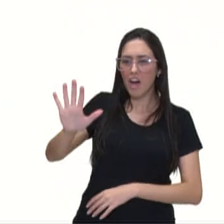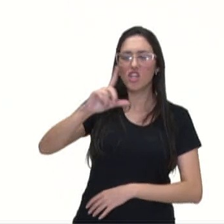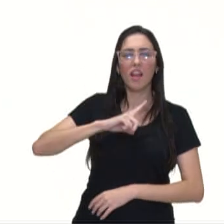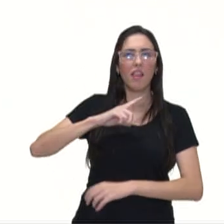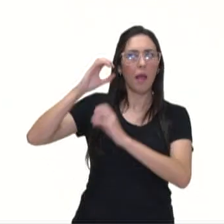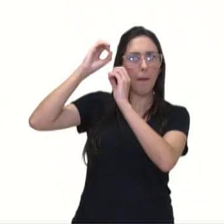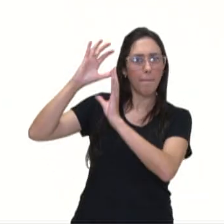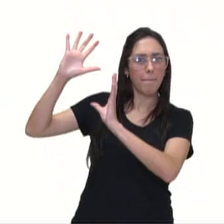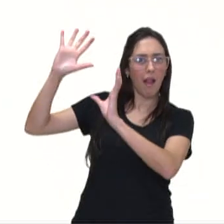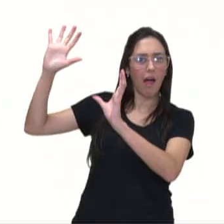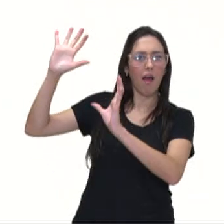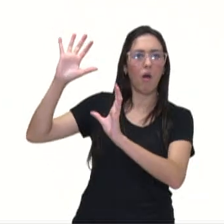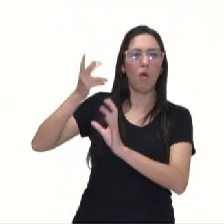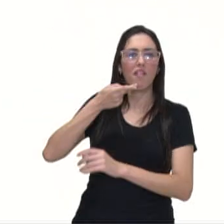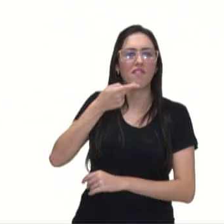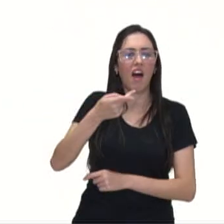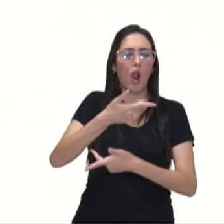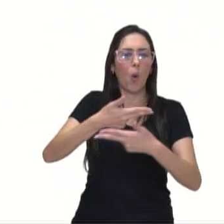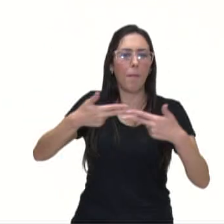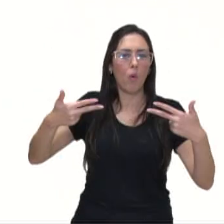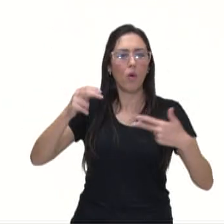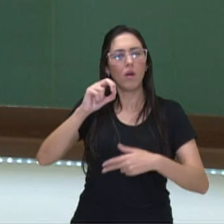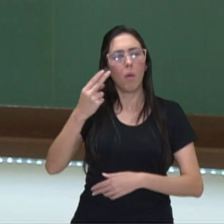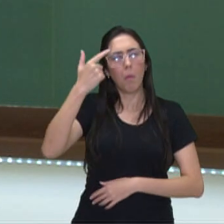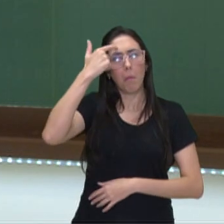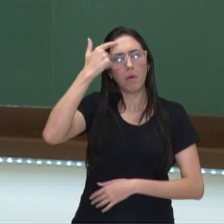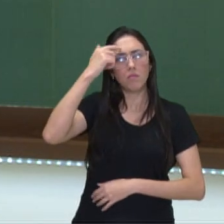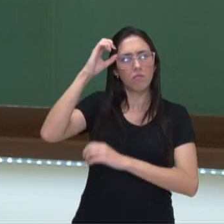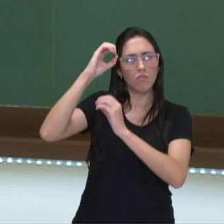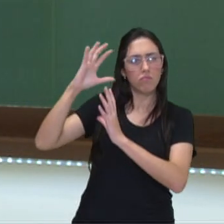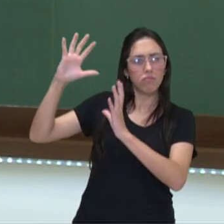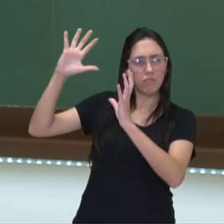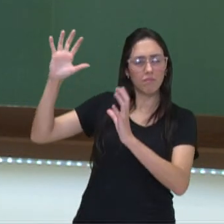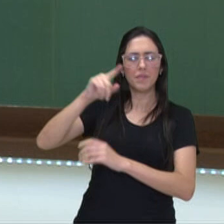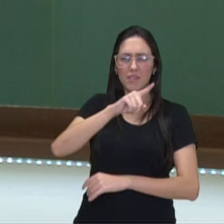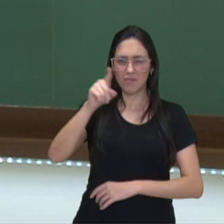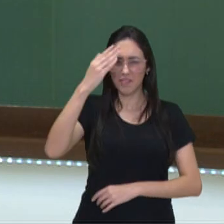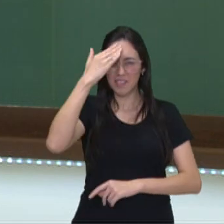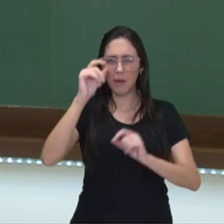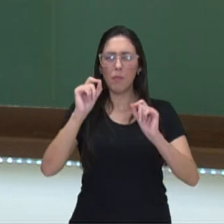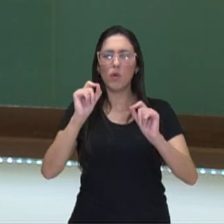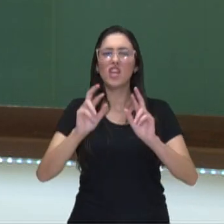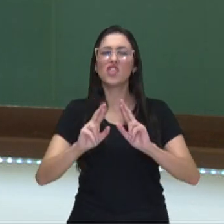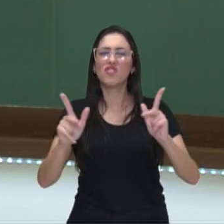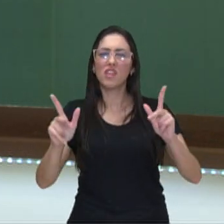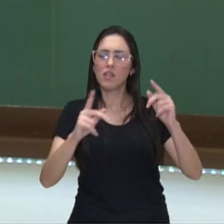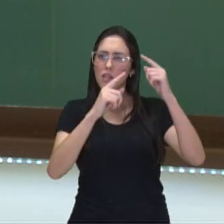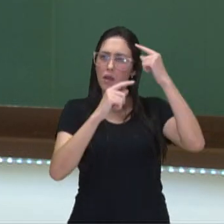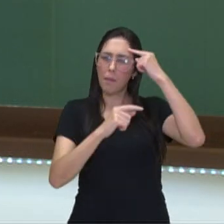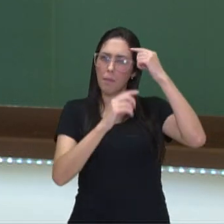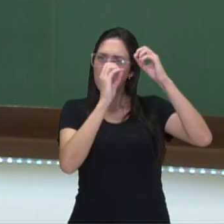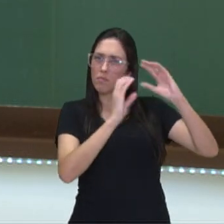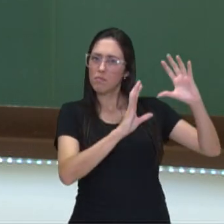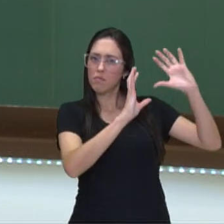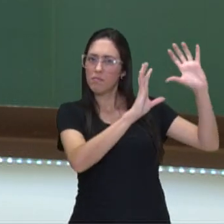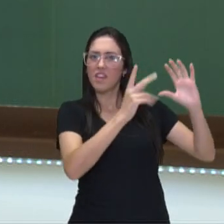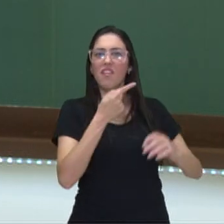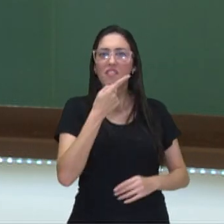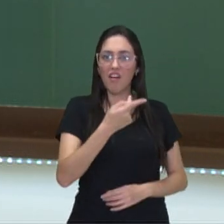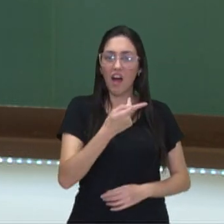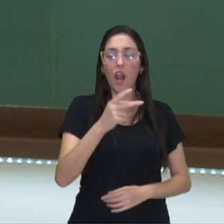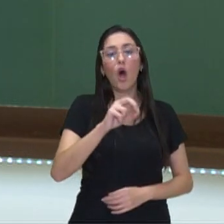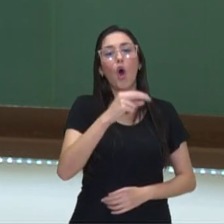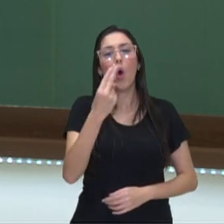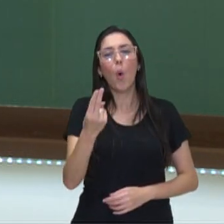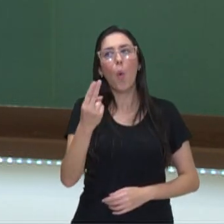fala ou pensamentos. Você se lembra qual é a diferença do balão de fala para o balão de pensamento? O balão de fala ele vai ter